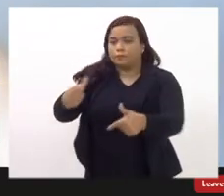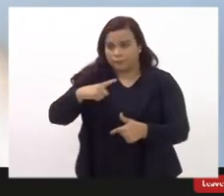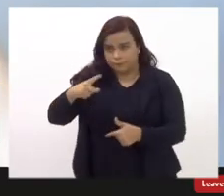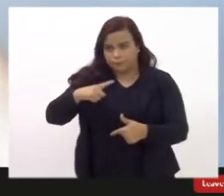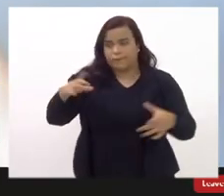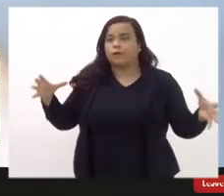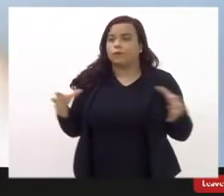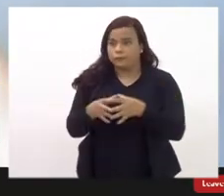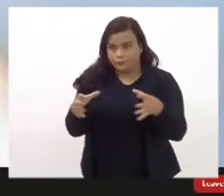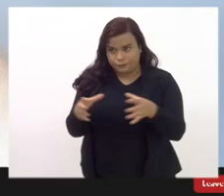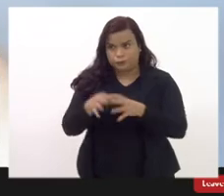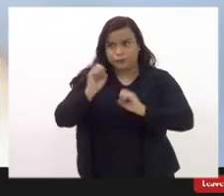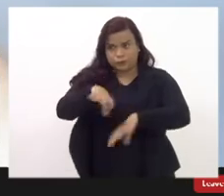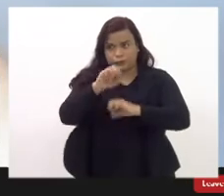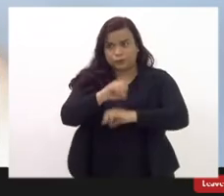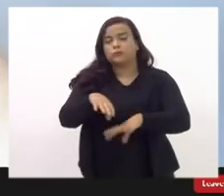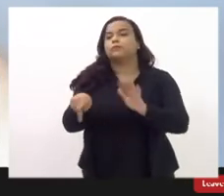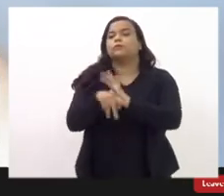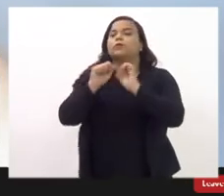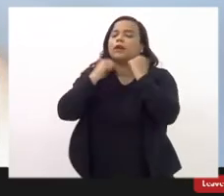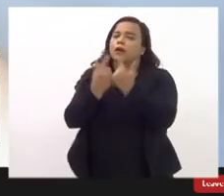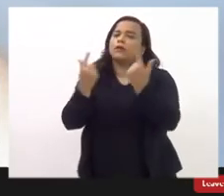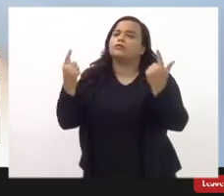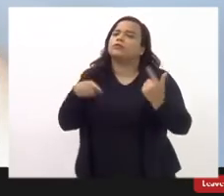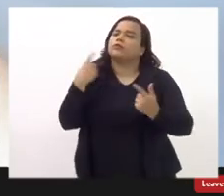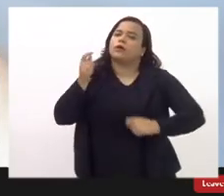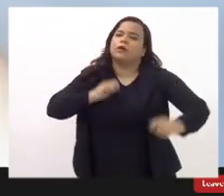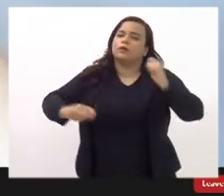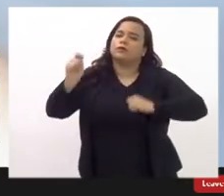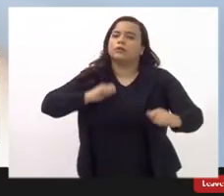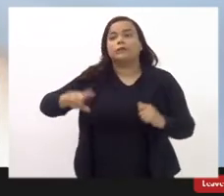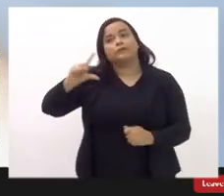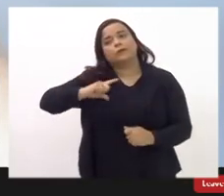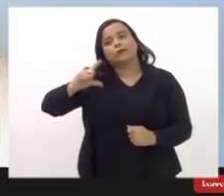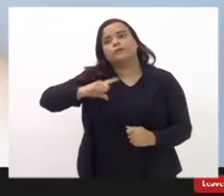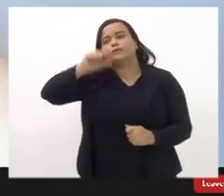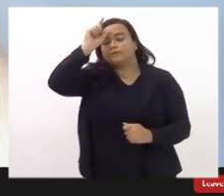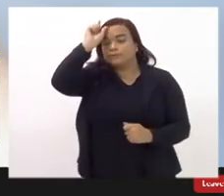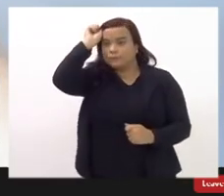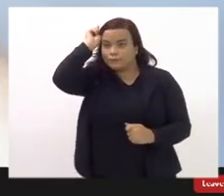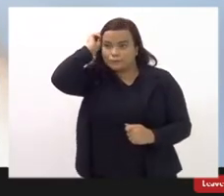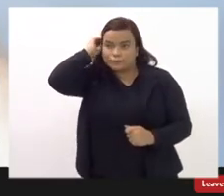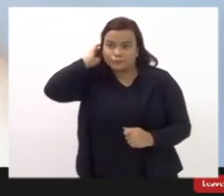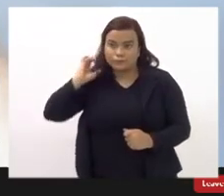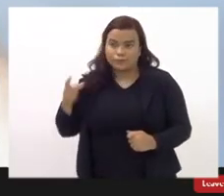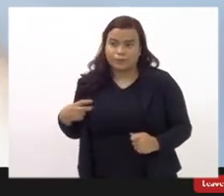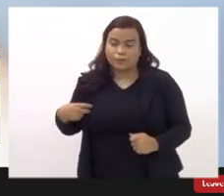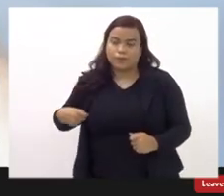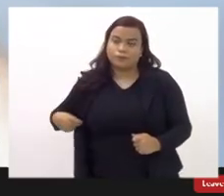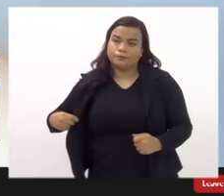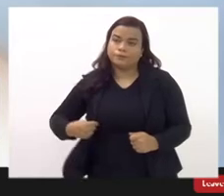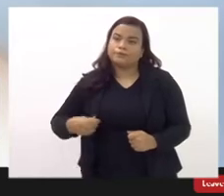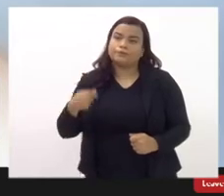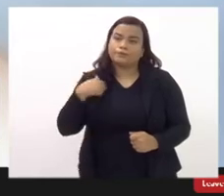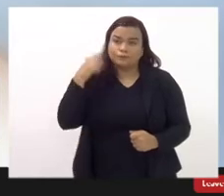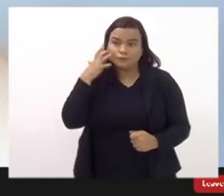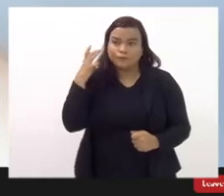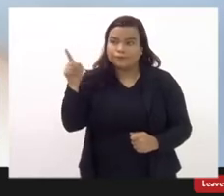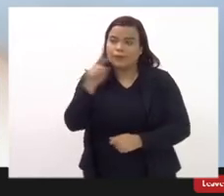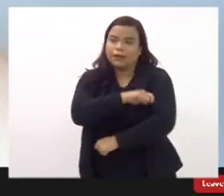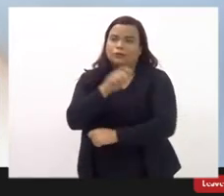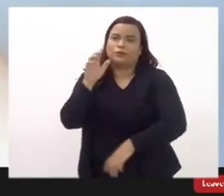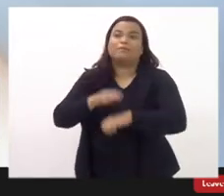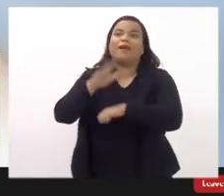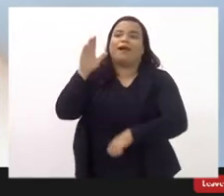da Comissão de Educação da LERJ e estamos ansiosos acredito que os estudantes, mais do que nós,